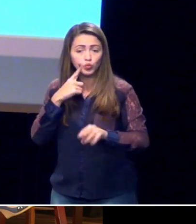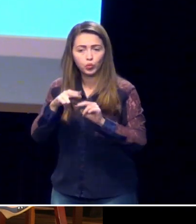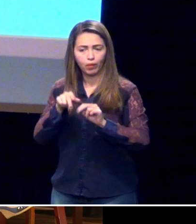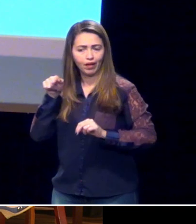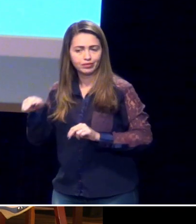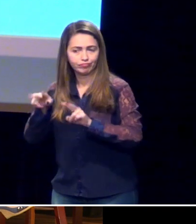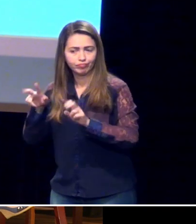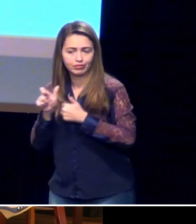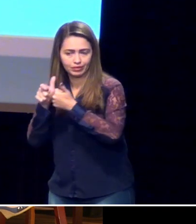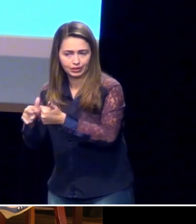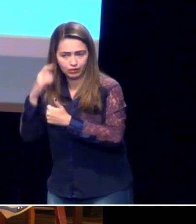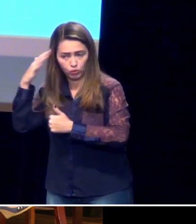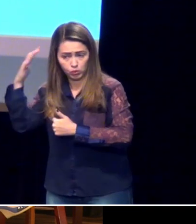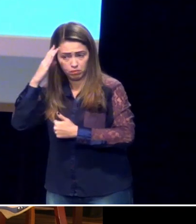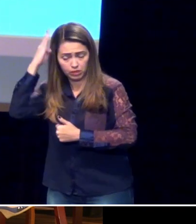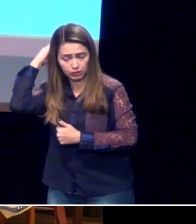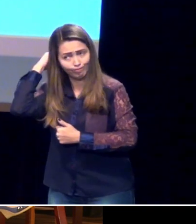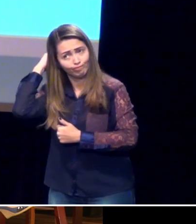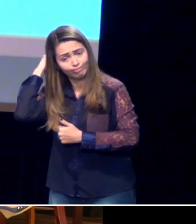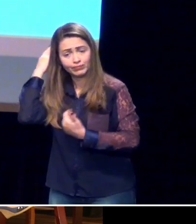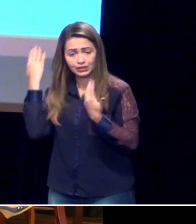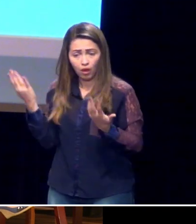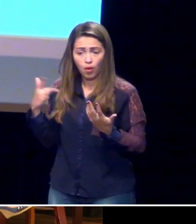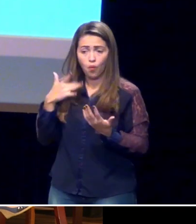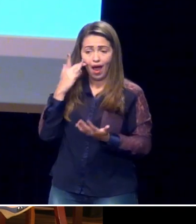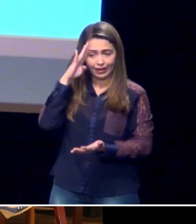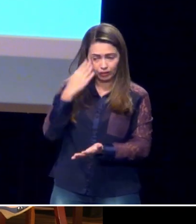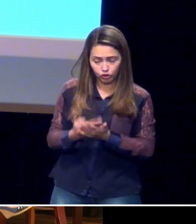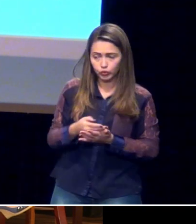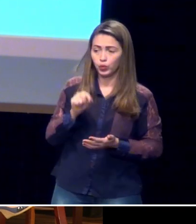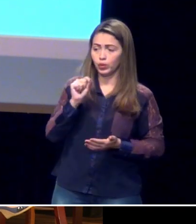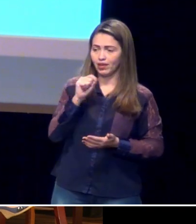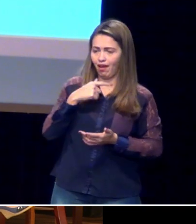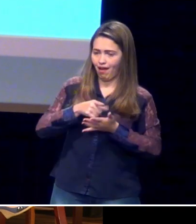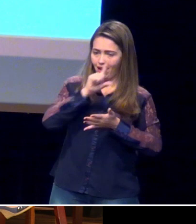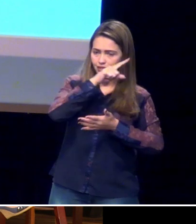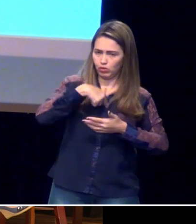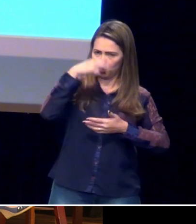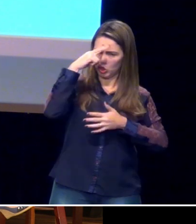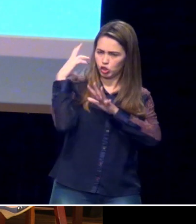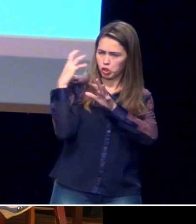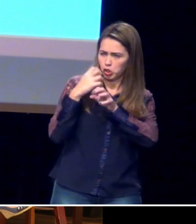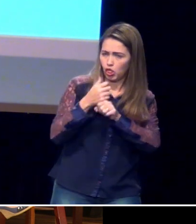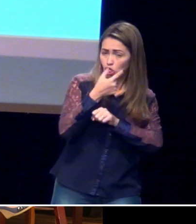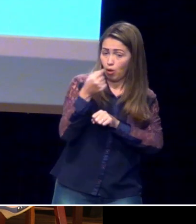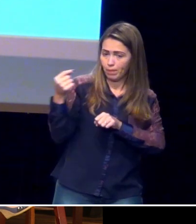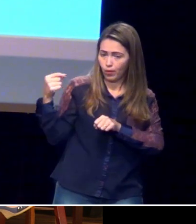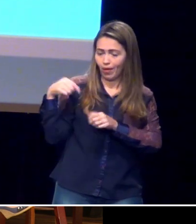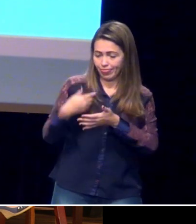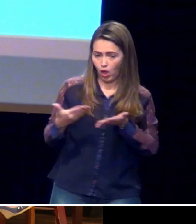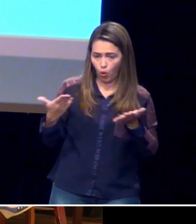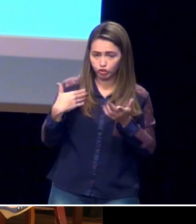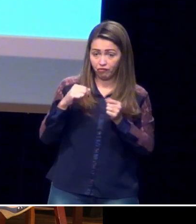perspectiva? Então, acredito que, pelo histórico que eu disse antes, desde 2000 que eu faço